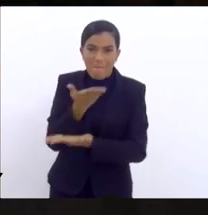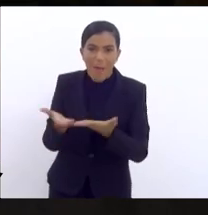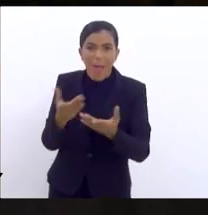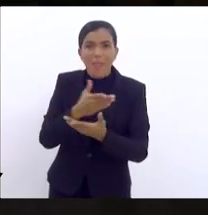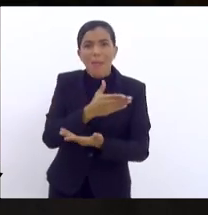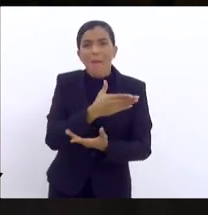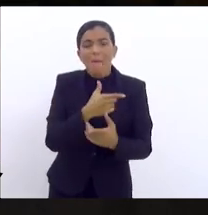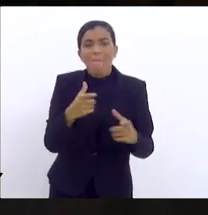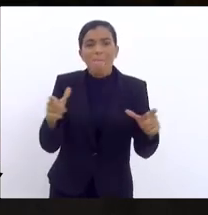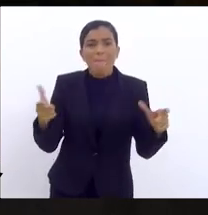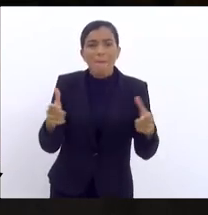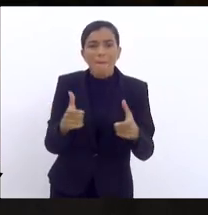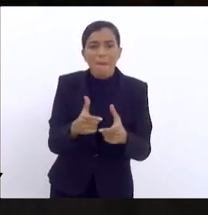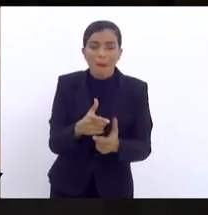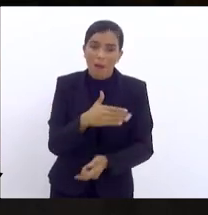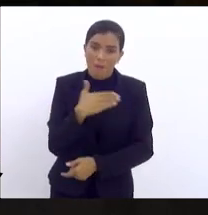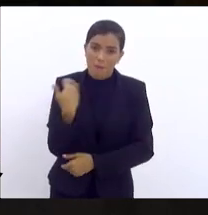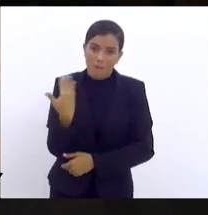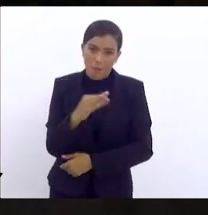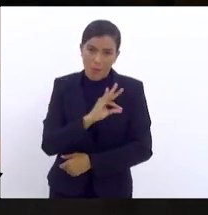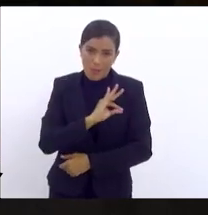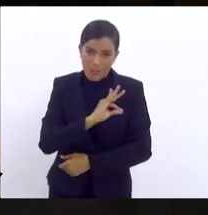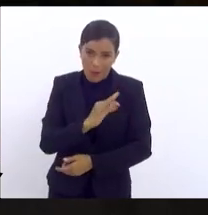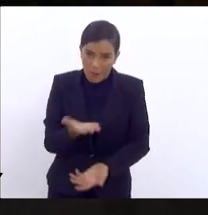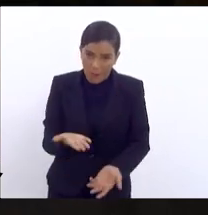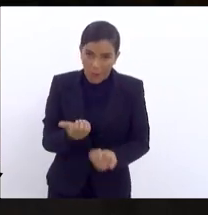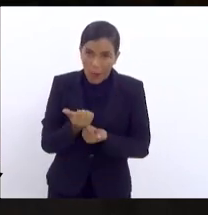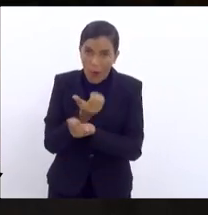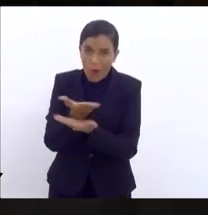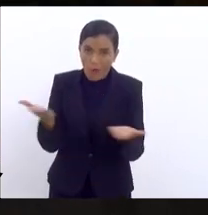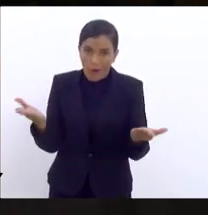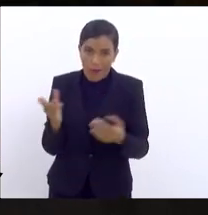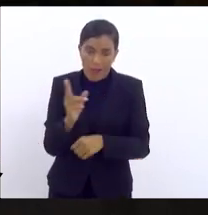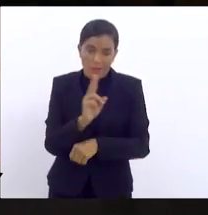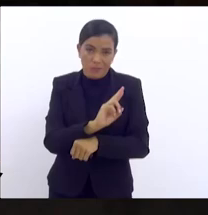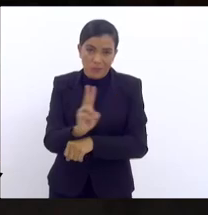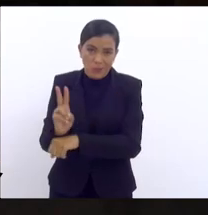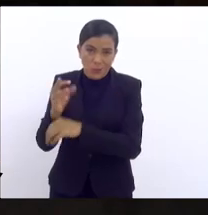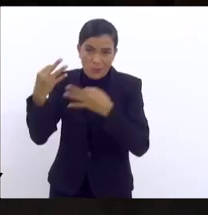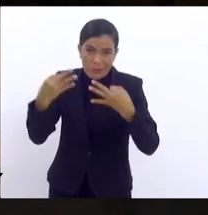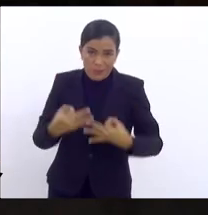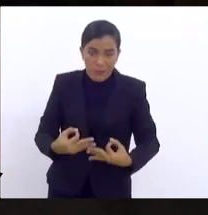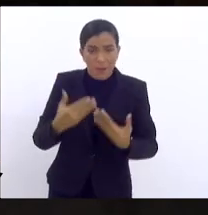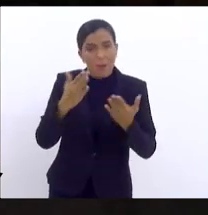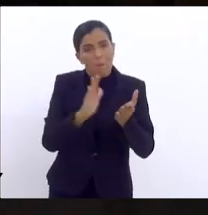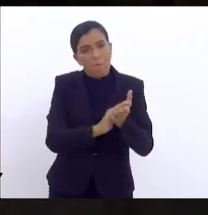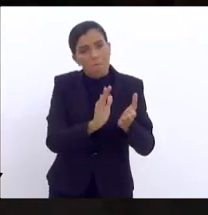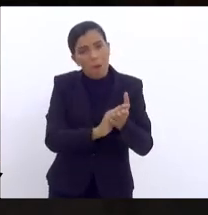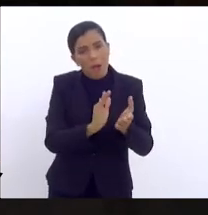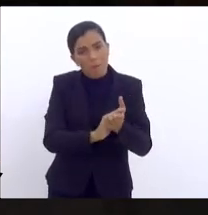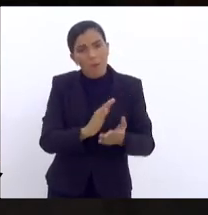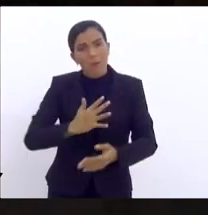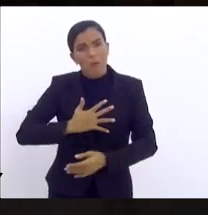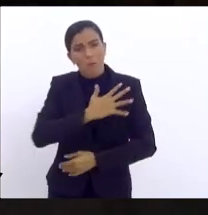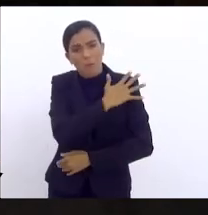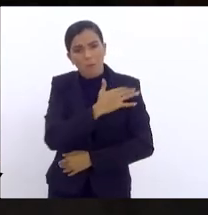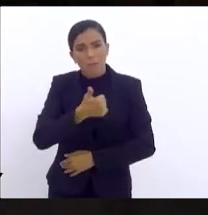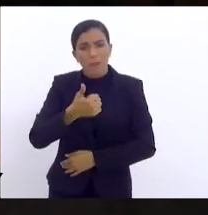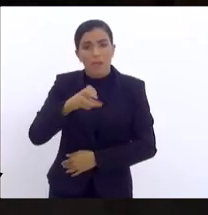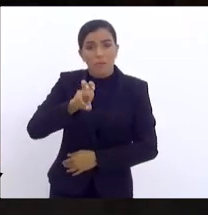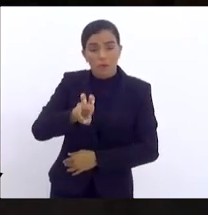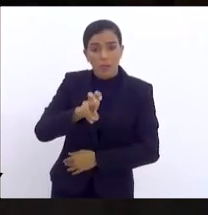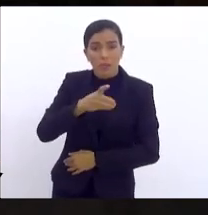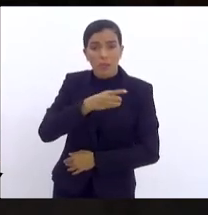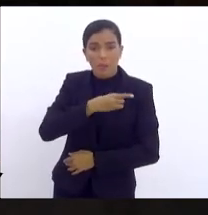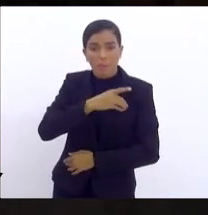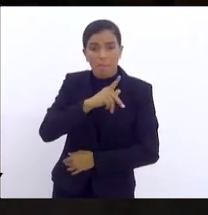policiais e não vamos conseguir oferecer uma segurança adequada para a população então diante mão parabenizar o comandante 15º pelo trabalho que